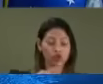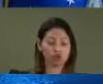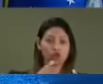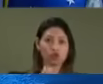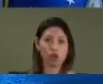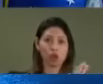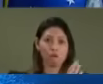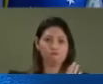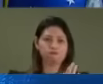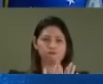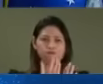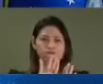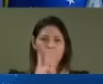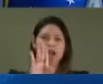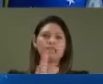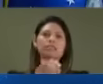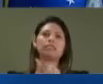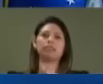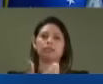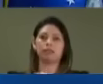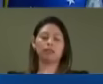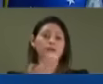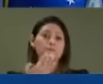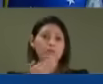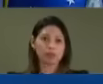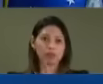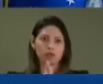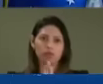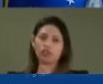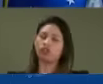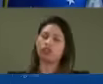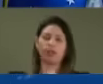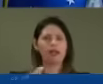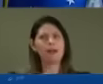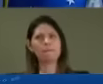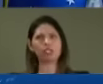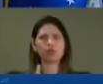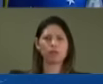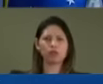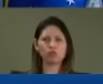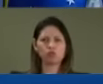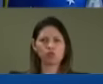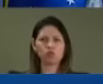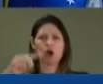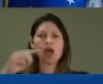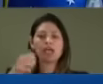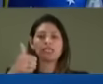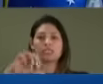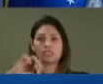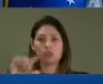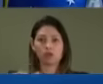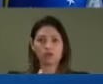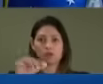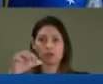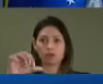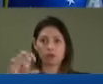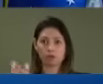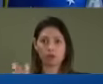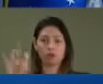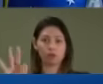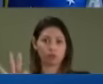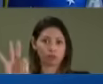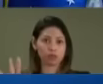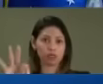60 bilhões de reais, uma alta de 19,5% em 12 meses,